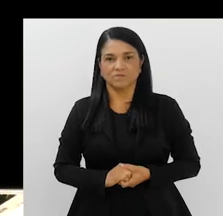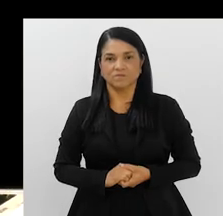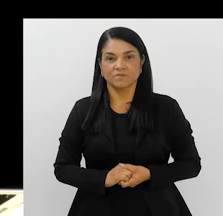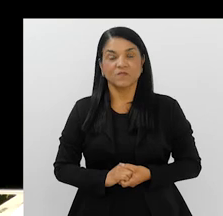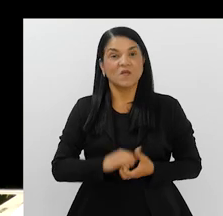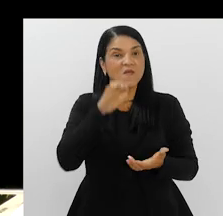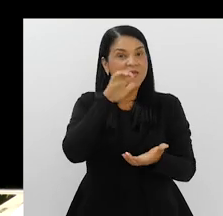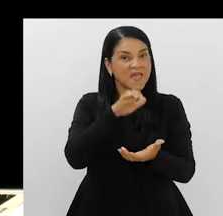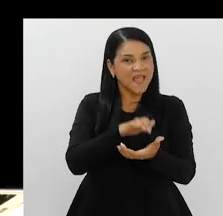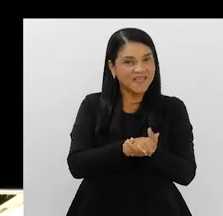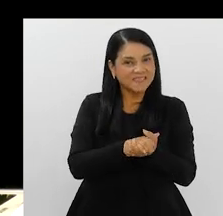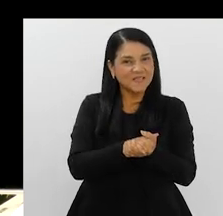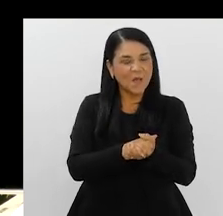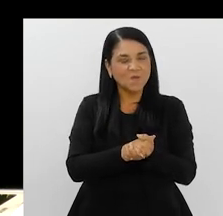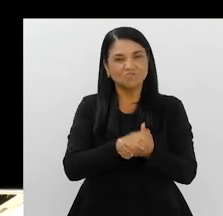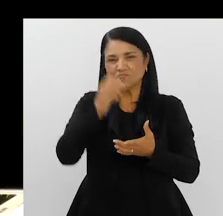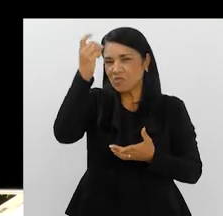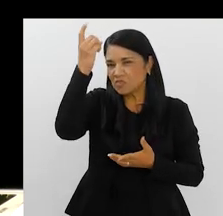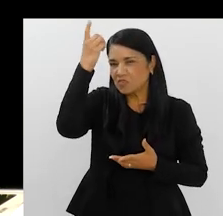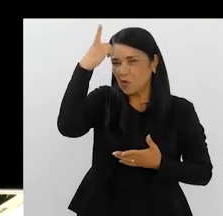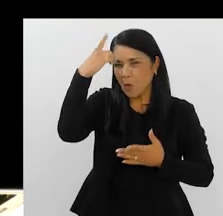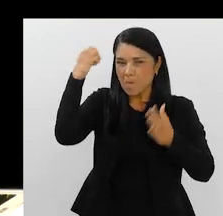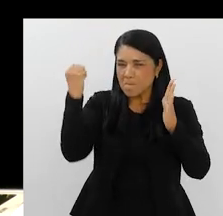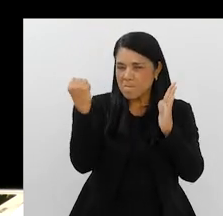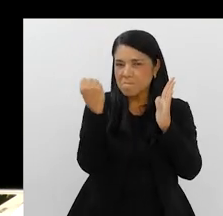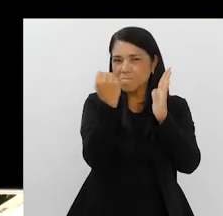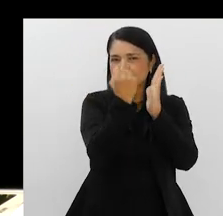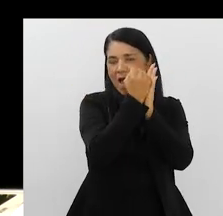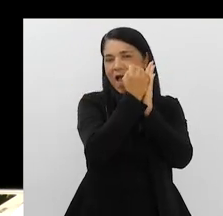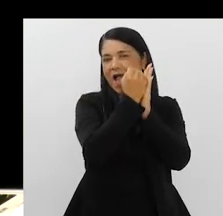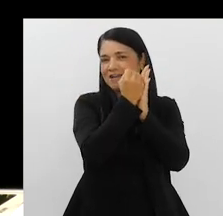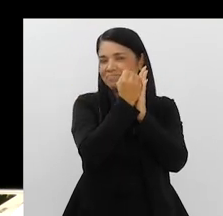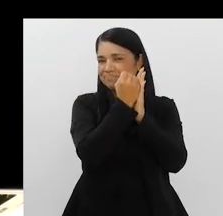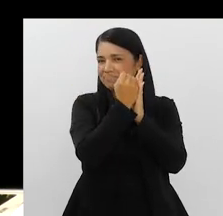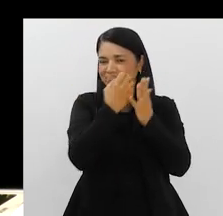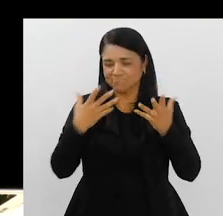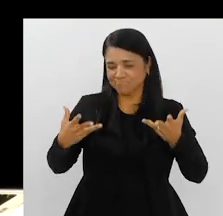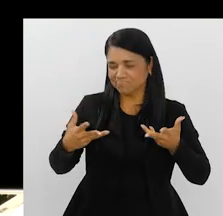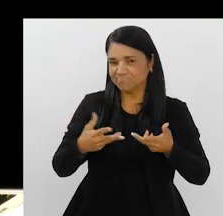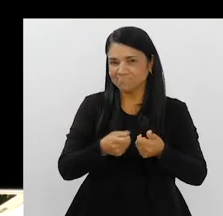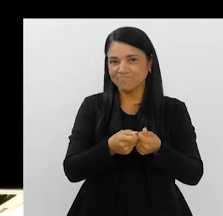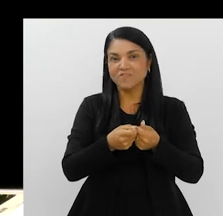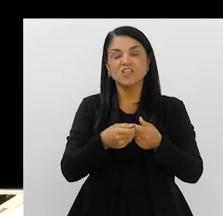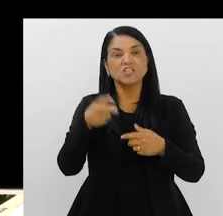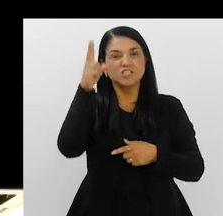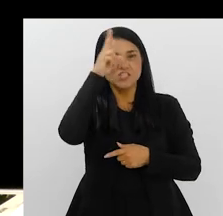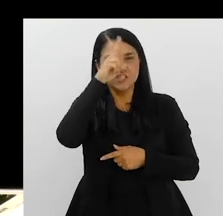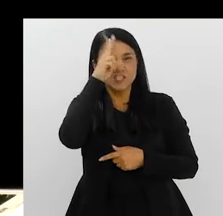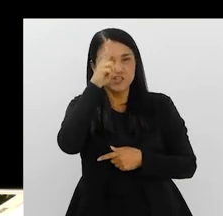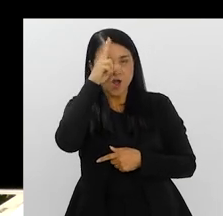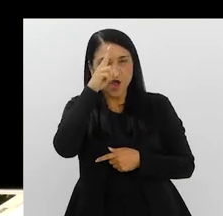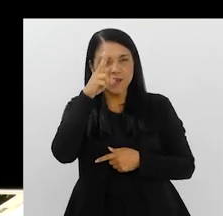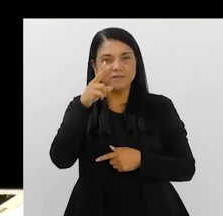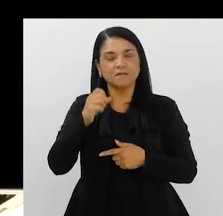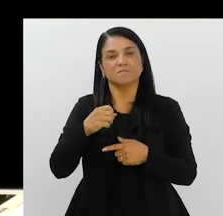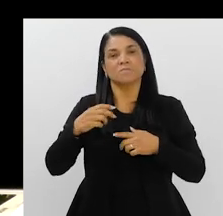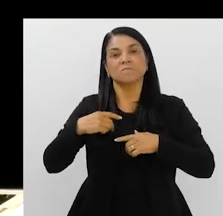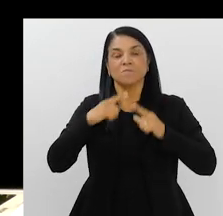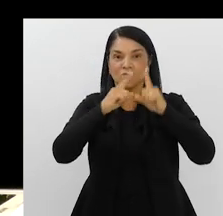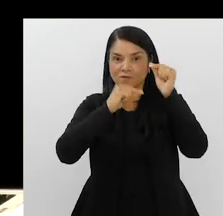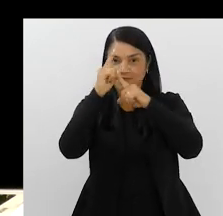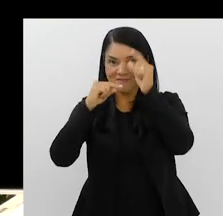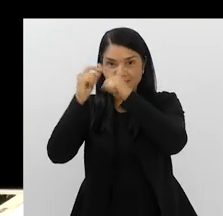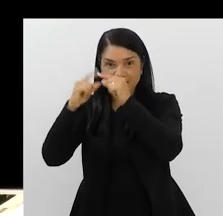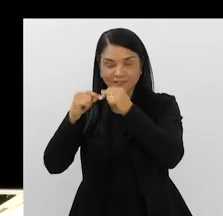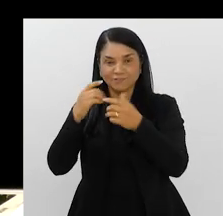casal de grande talento, donos de uma marca e um estilo inconfundível. Fizeram história nas bandas da Mocidade e pelo Salgueiro. E